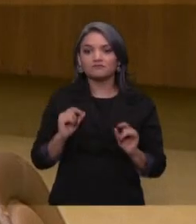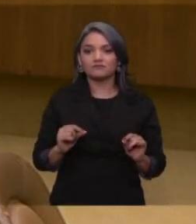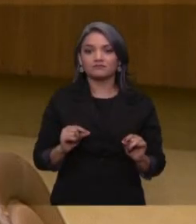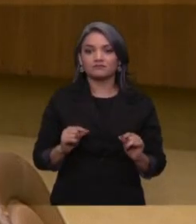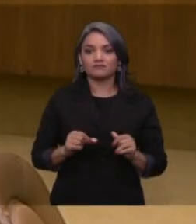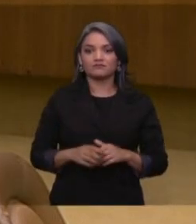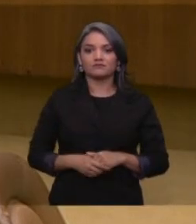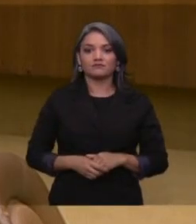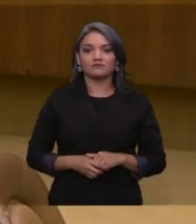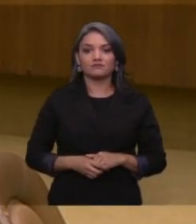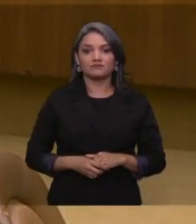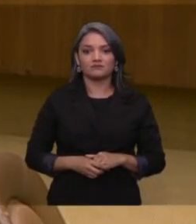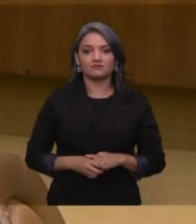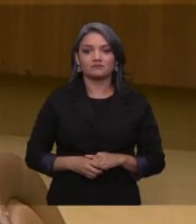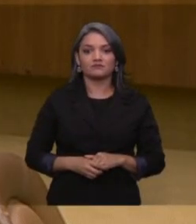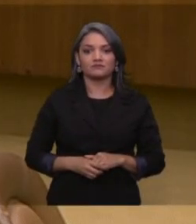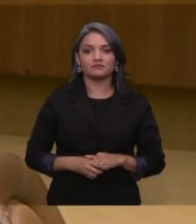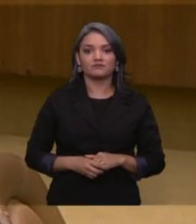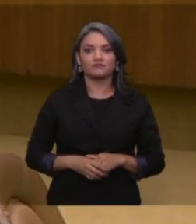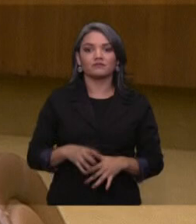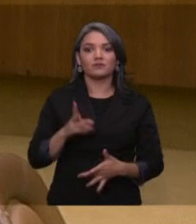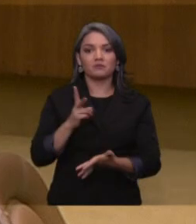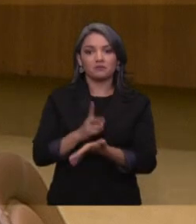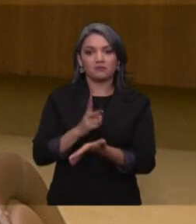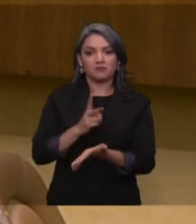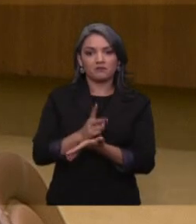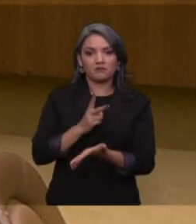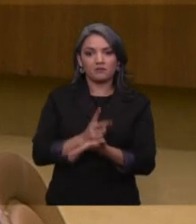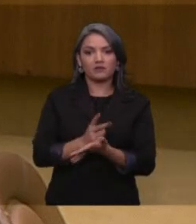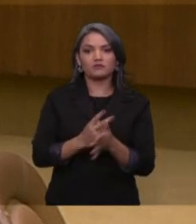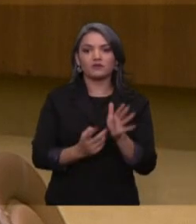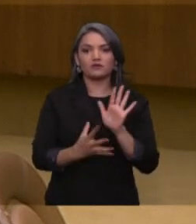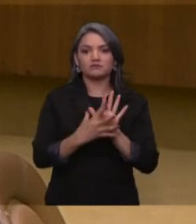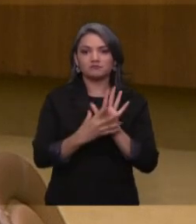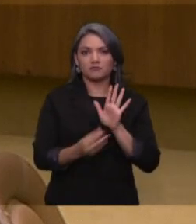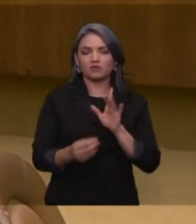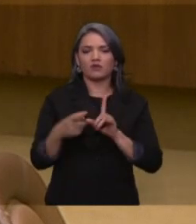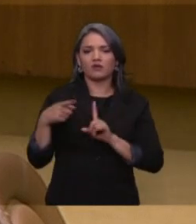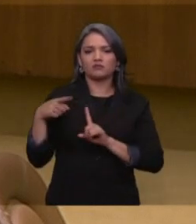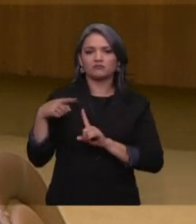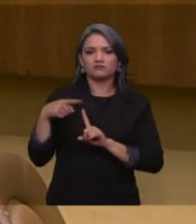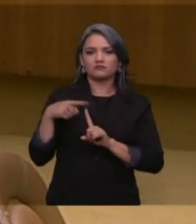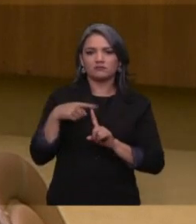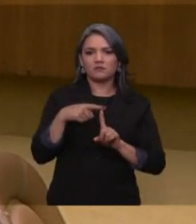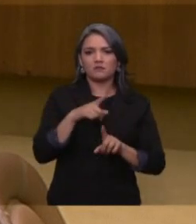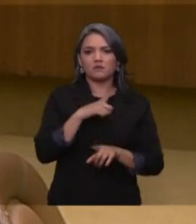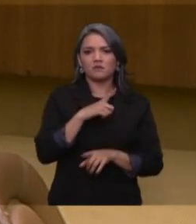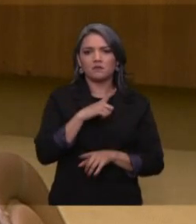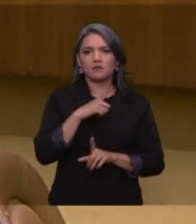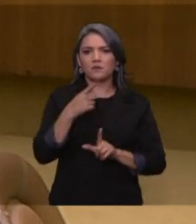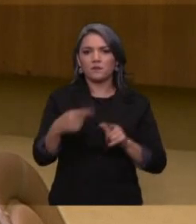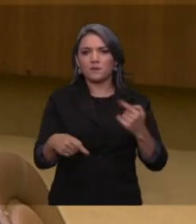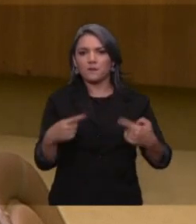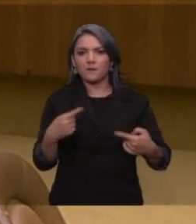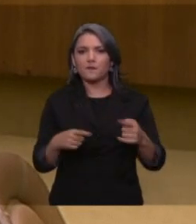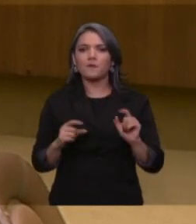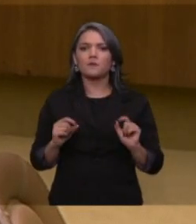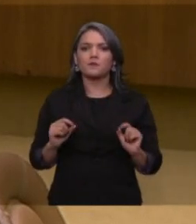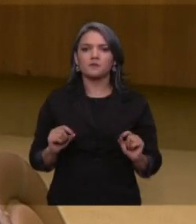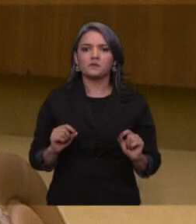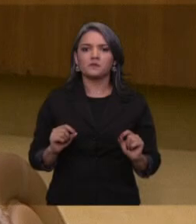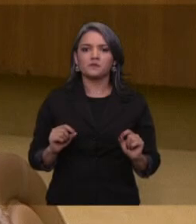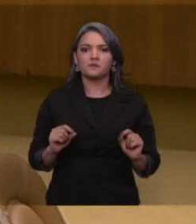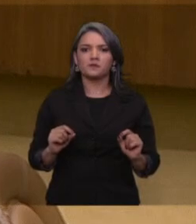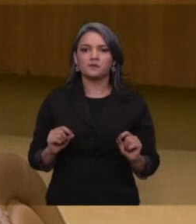mantença do modelo dual, como também me parece resultar dos debates,